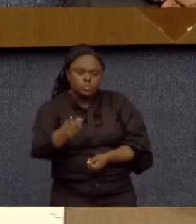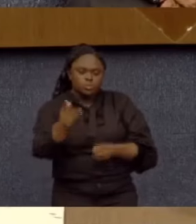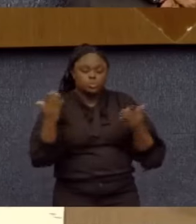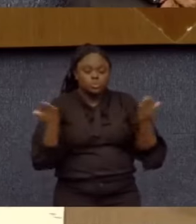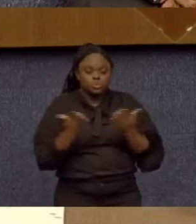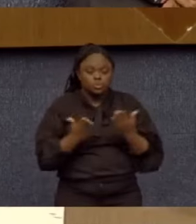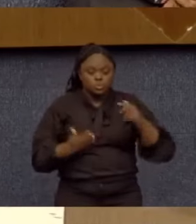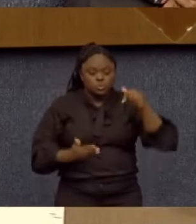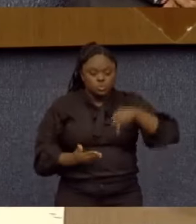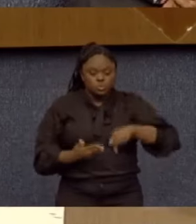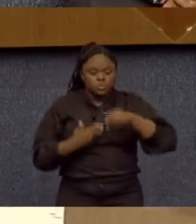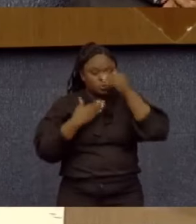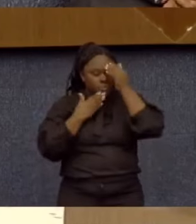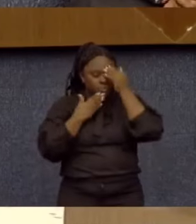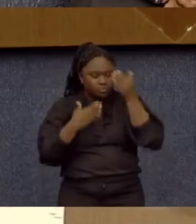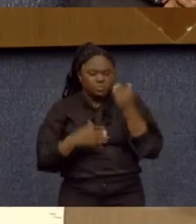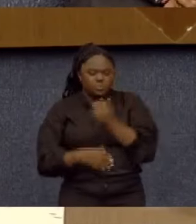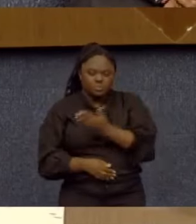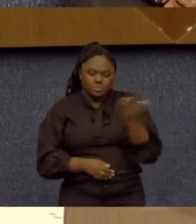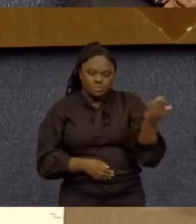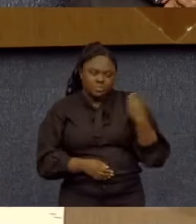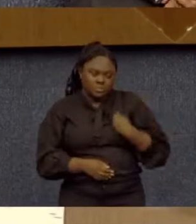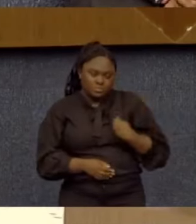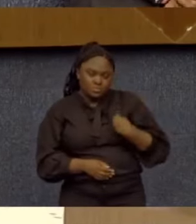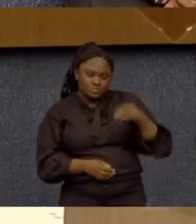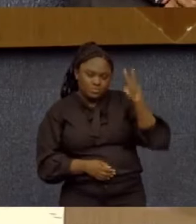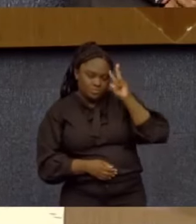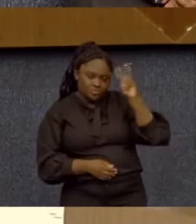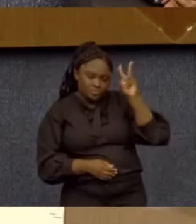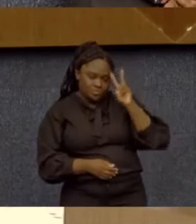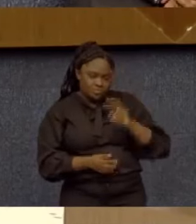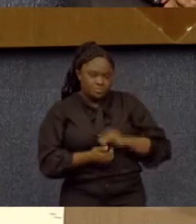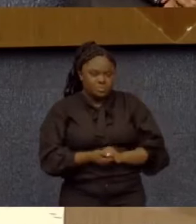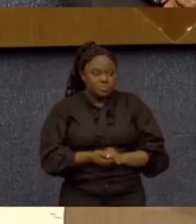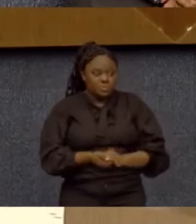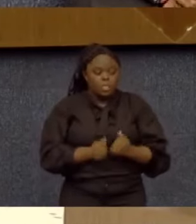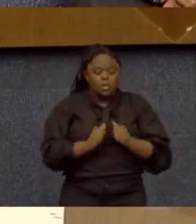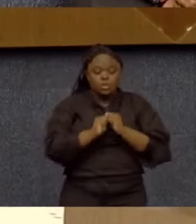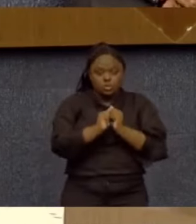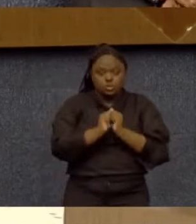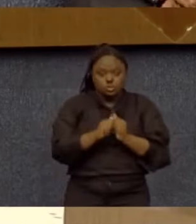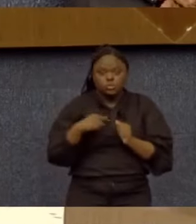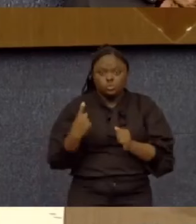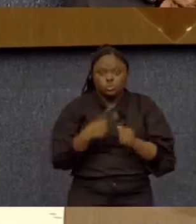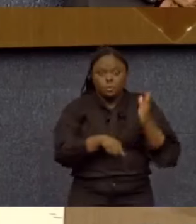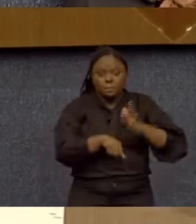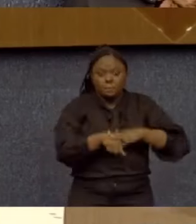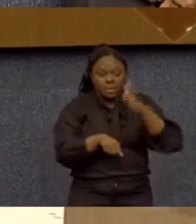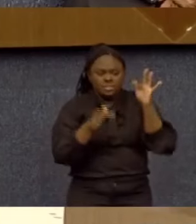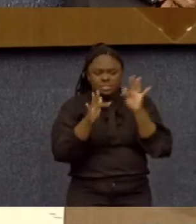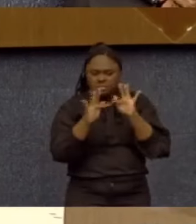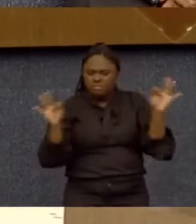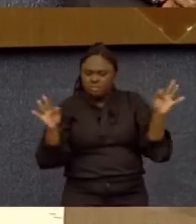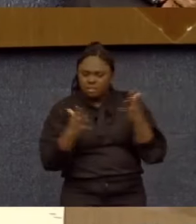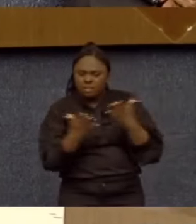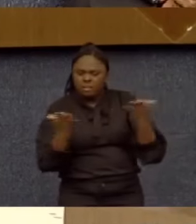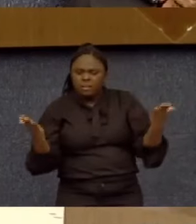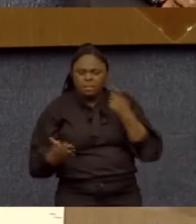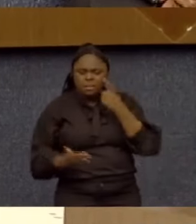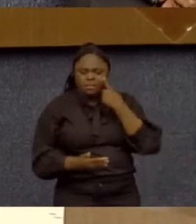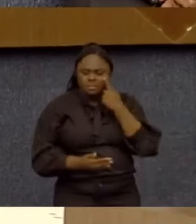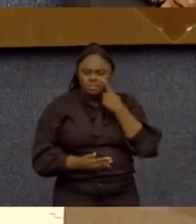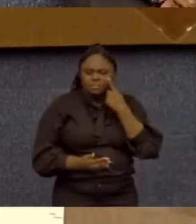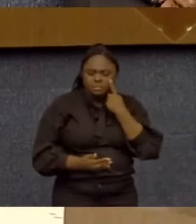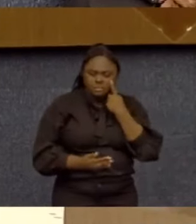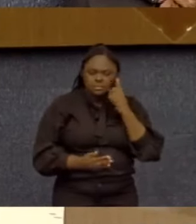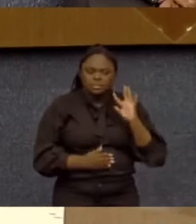gratidão. Vocês fazem parte dessa história. Juntos somos mais. Essa frase vocês ouviram muito nos